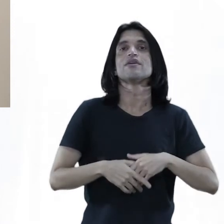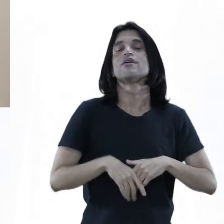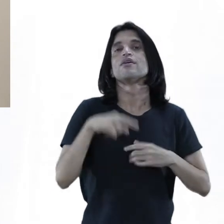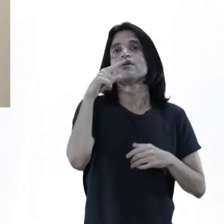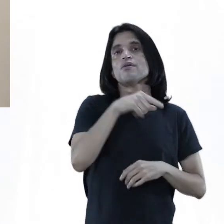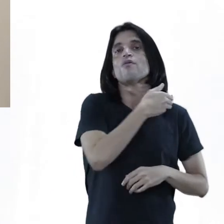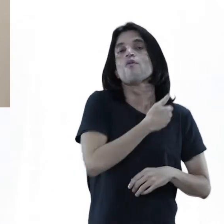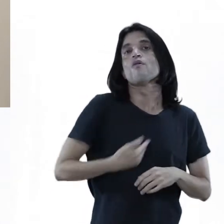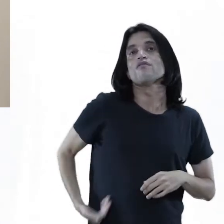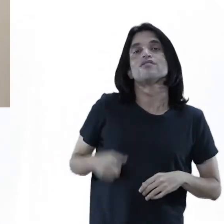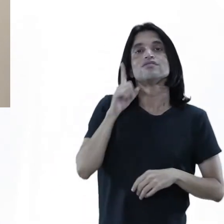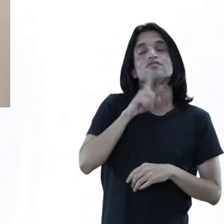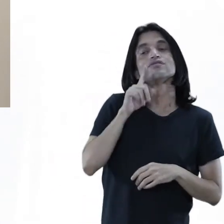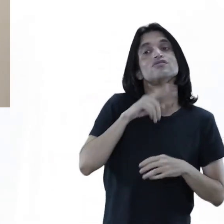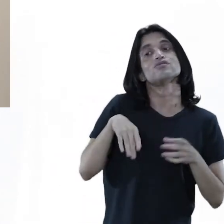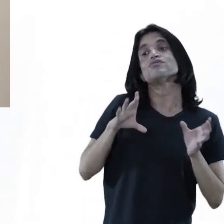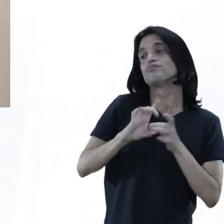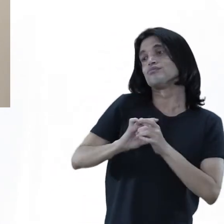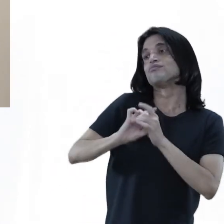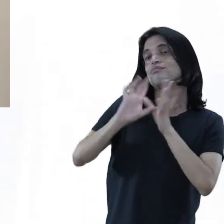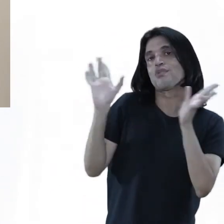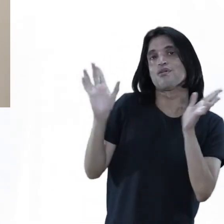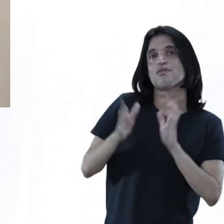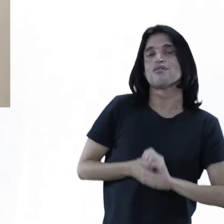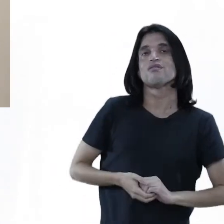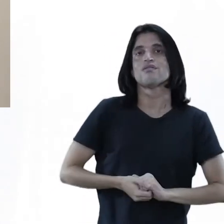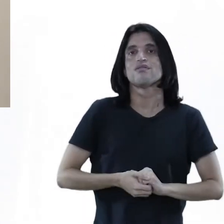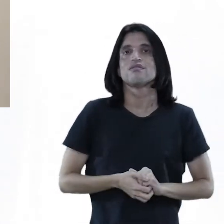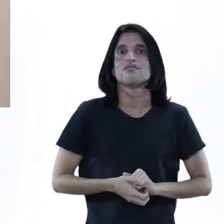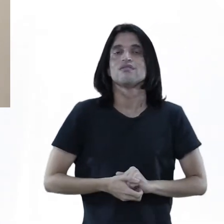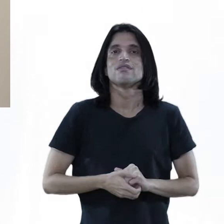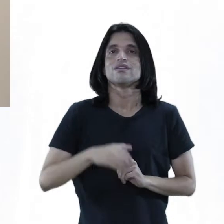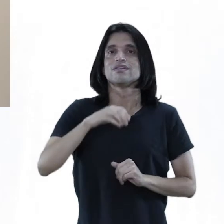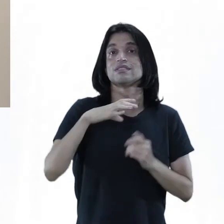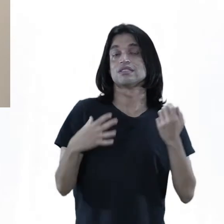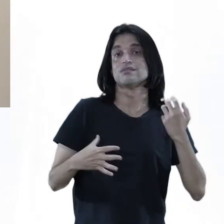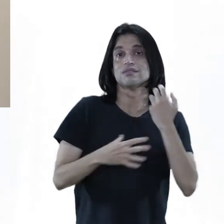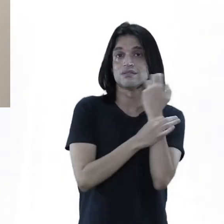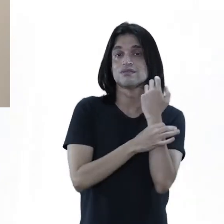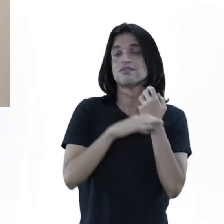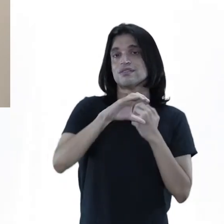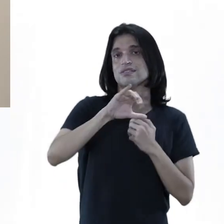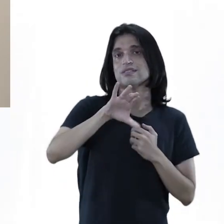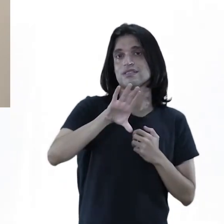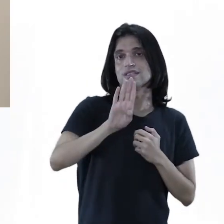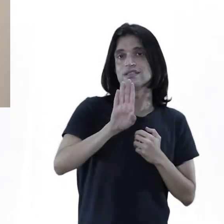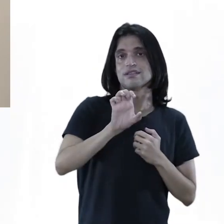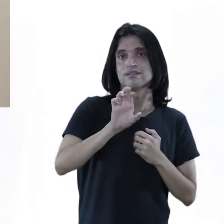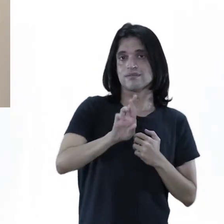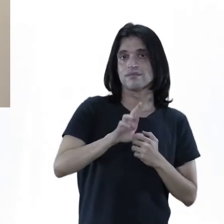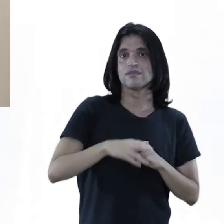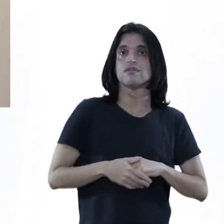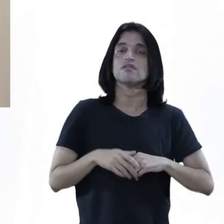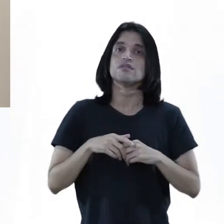protecionismo norte-americano, não só um protecionismo econômico, cyber, vamos colocar, de segurança, mas também